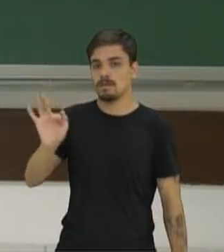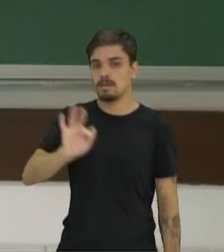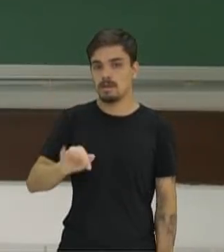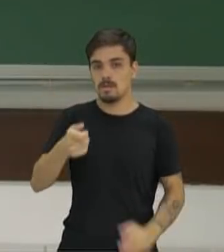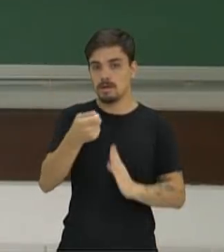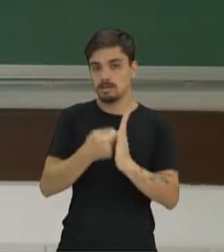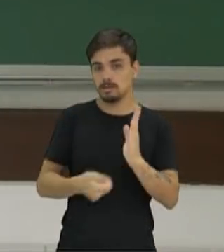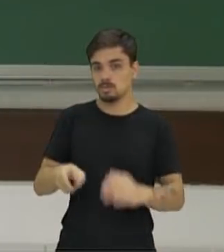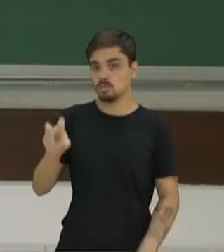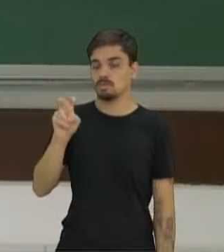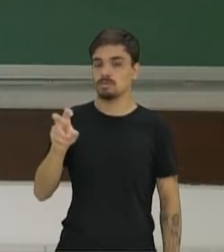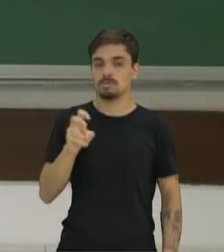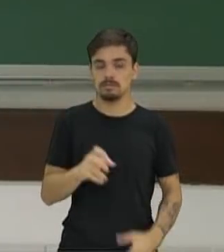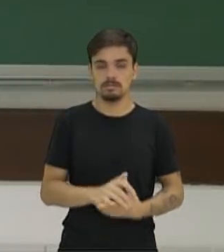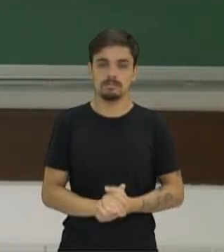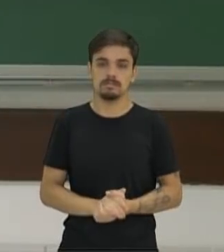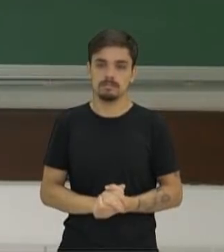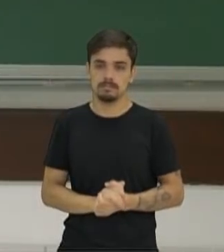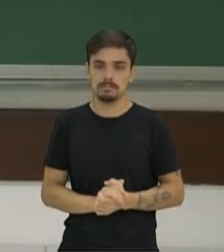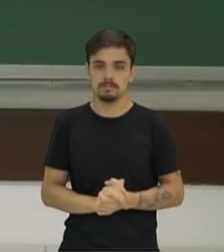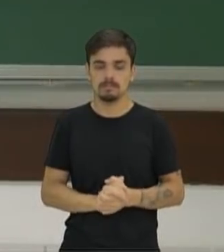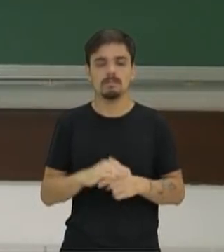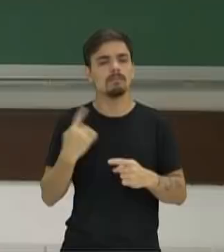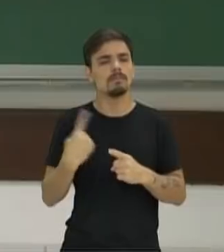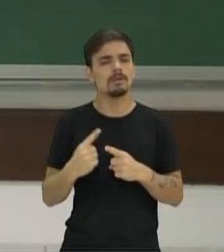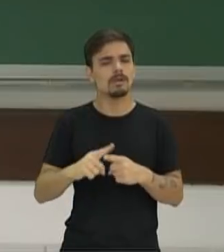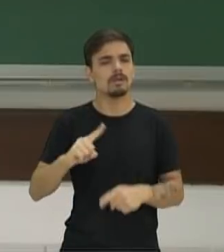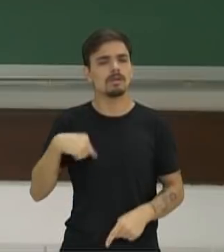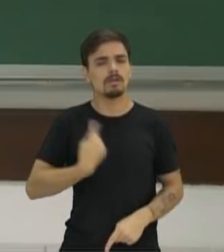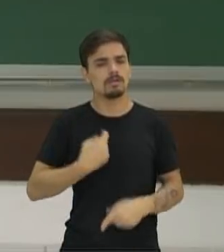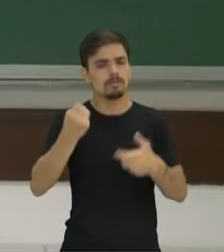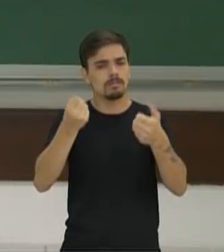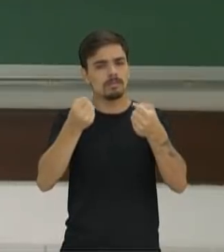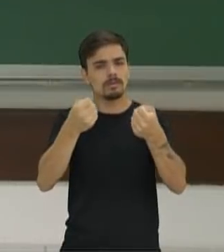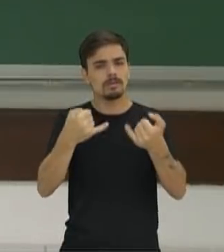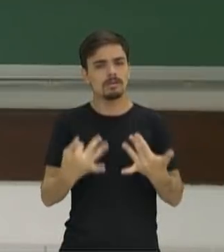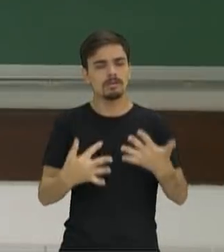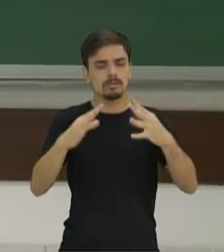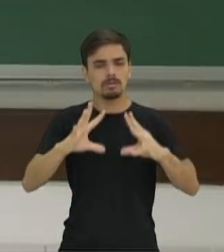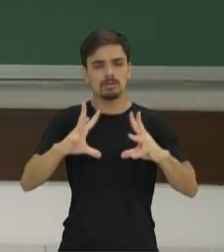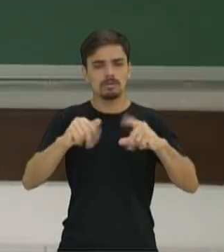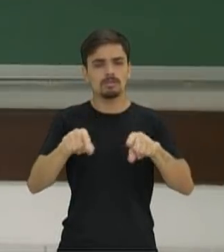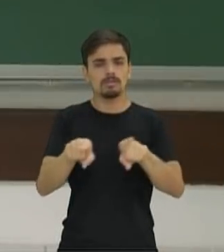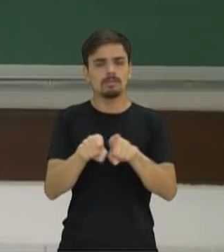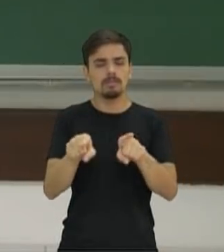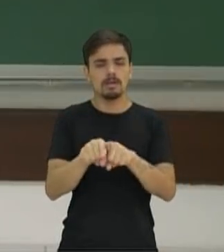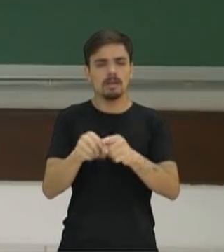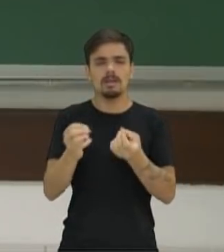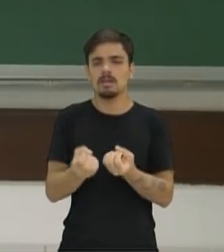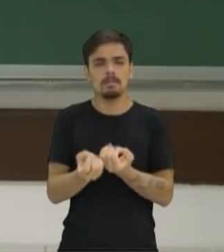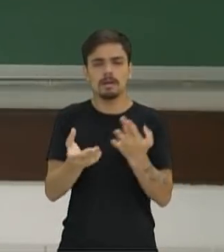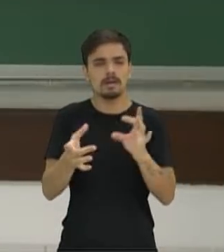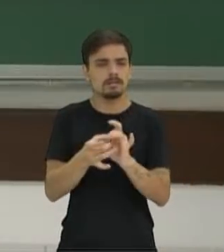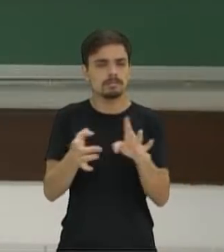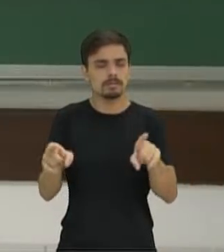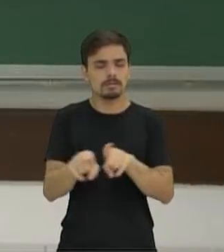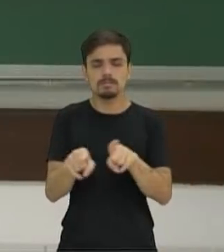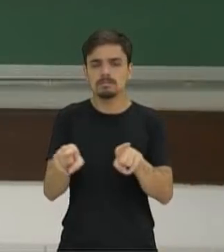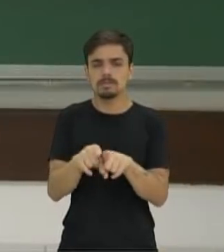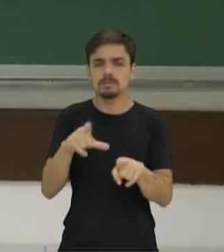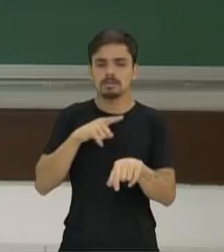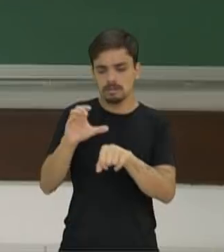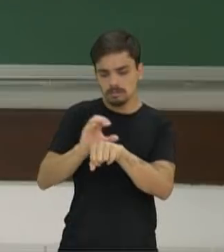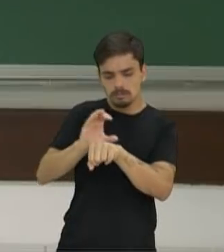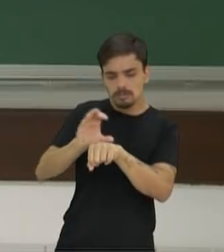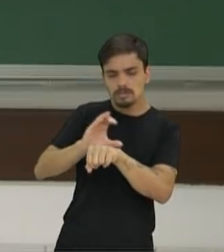5º. Por que nós estamos falando de tudo isso, né? De liberdade de expressão, e agora o professor trouxe a